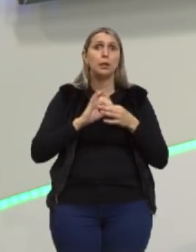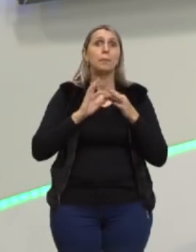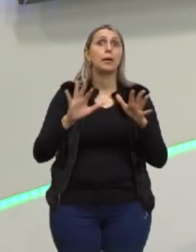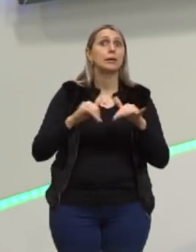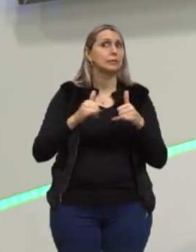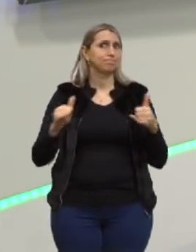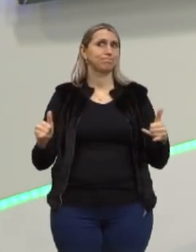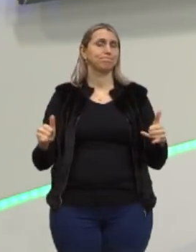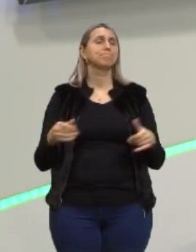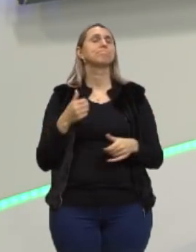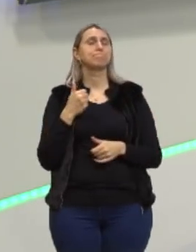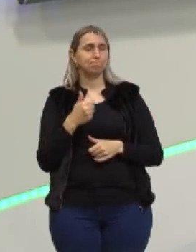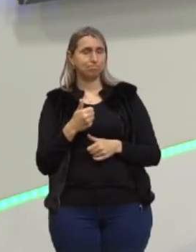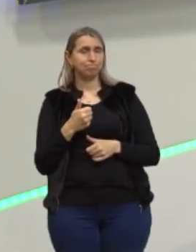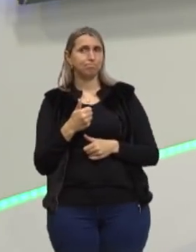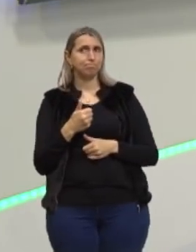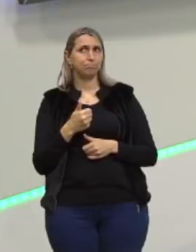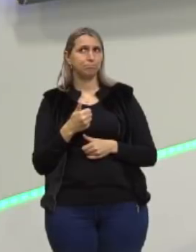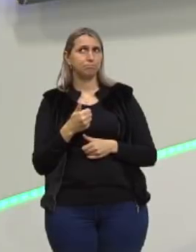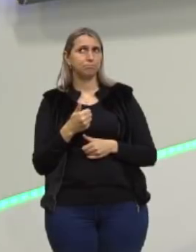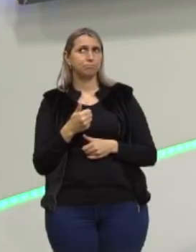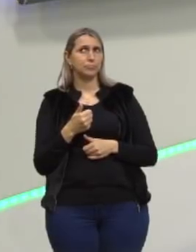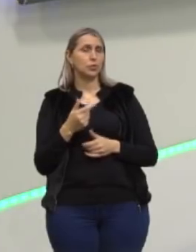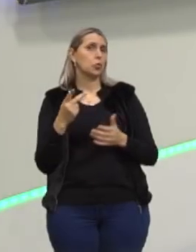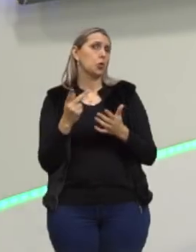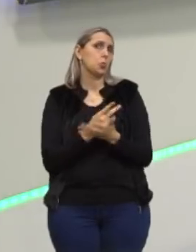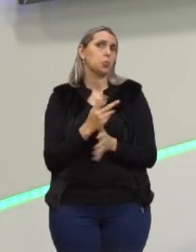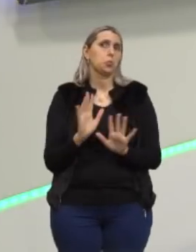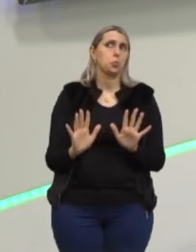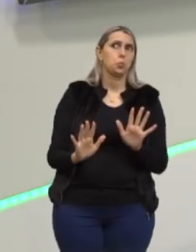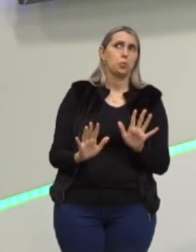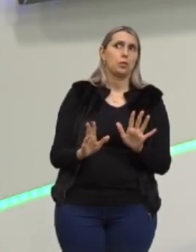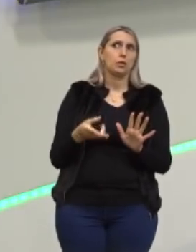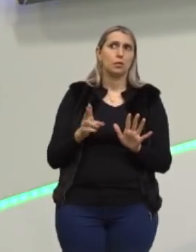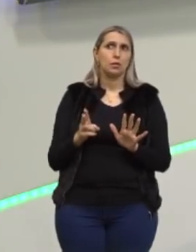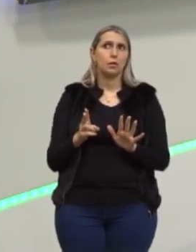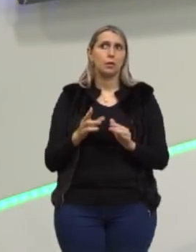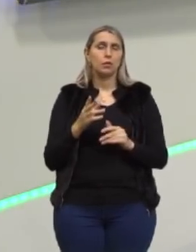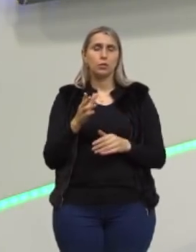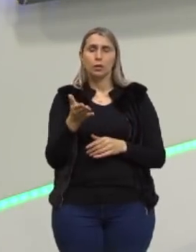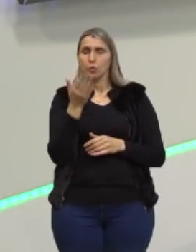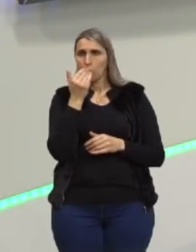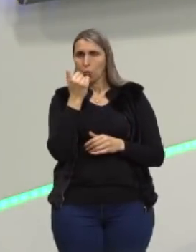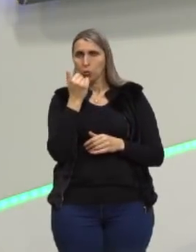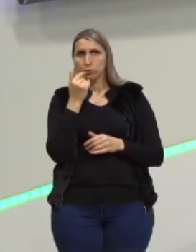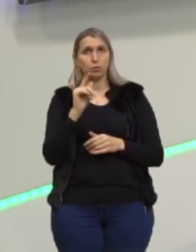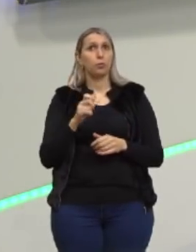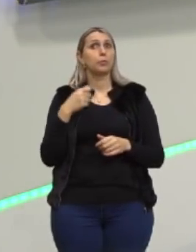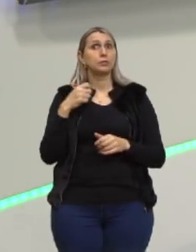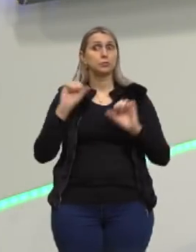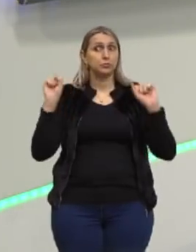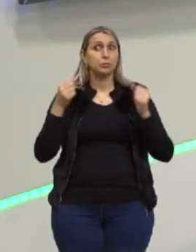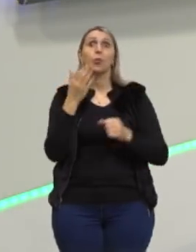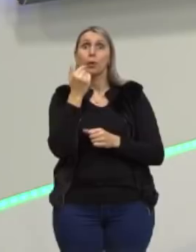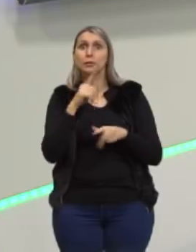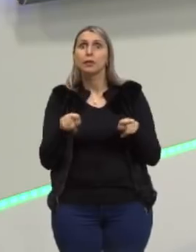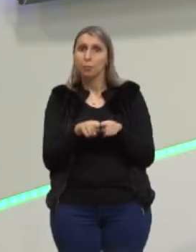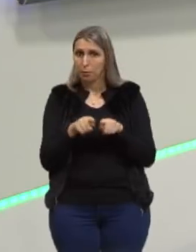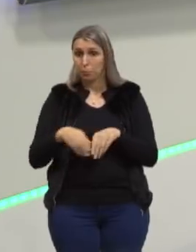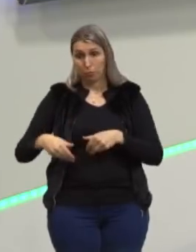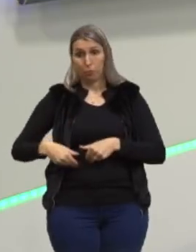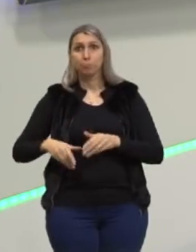liberar energia tranquilo a gente não se ocorrer lá sem a consumir alimentos vou desmaiar porque eu vou tá com fome